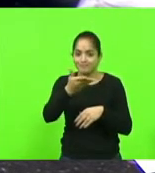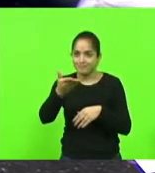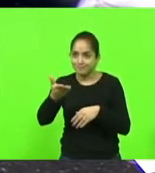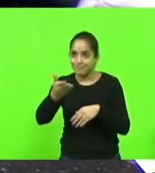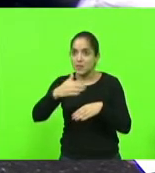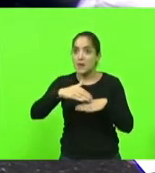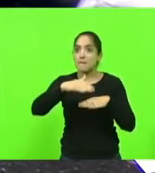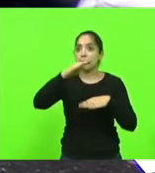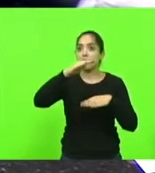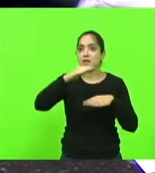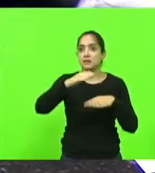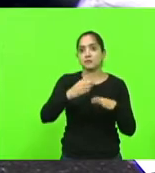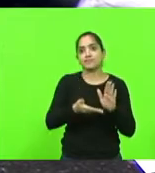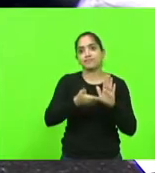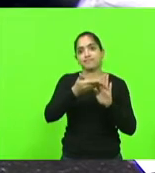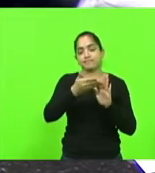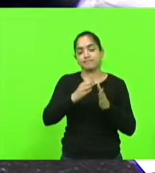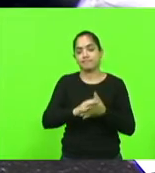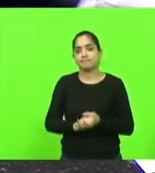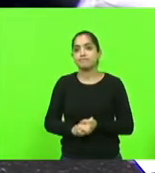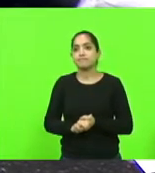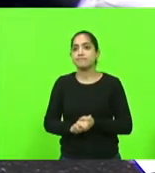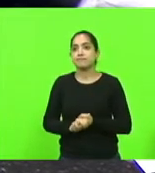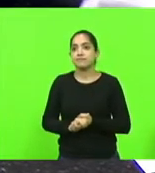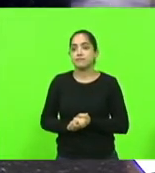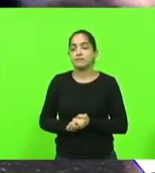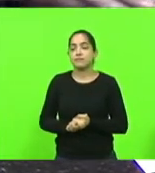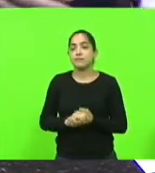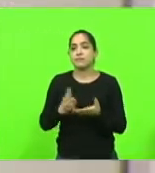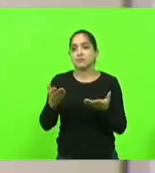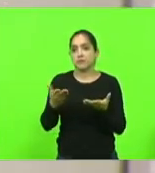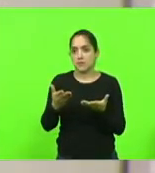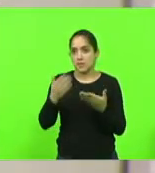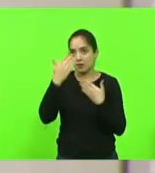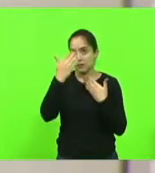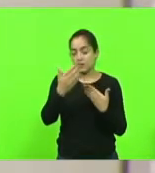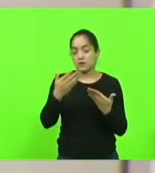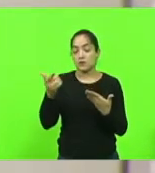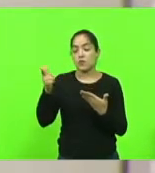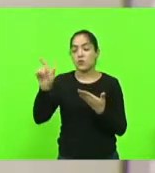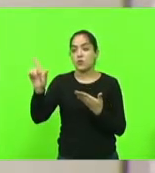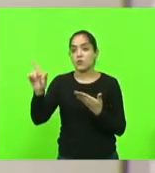muito mais. Muito obrigado, deputado Bruno Souza. Próximo